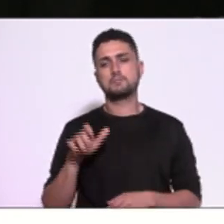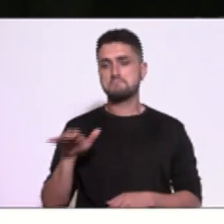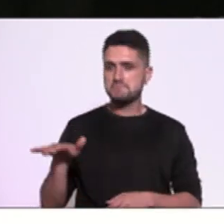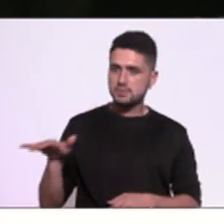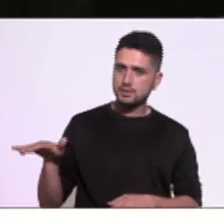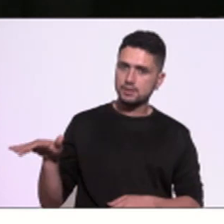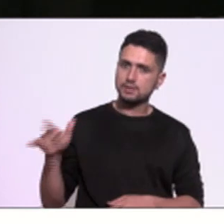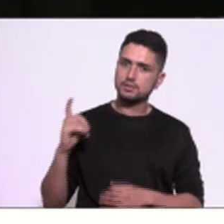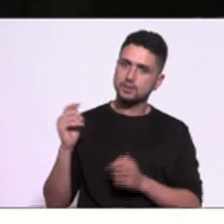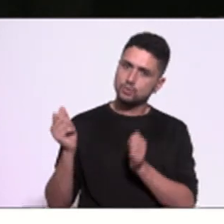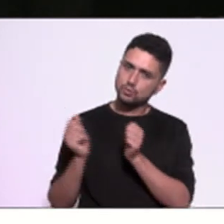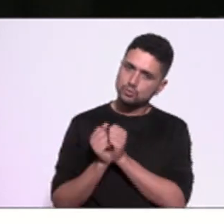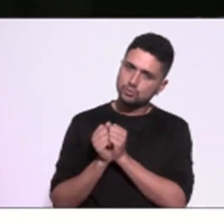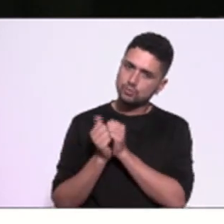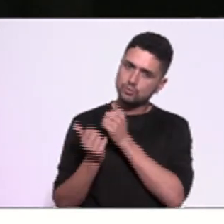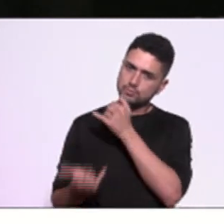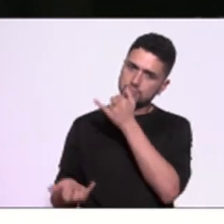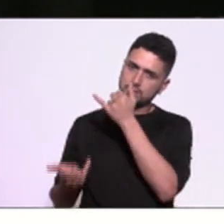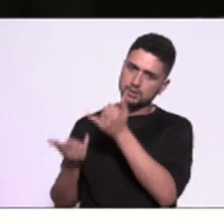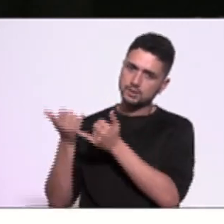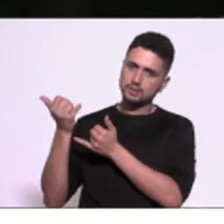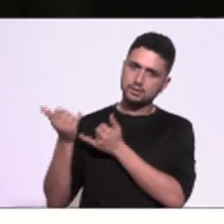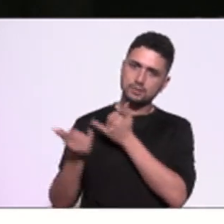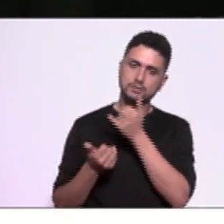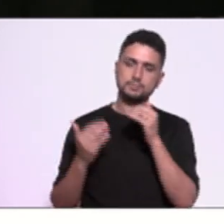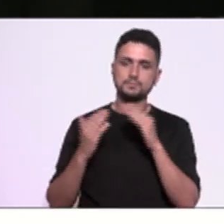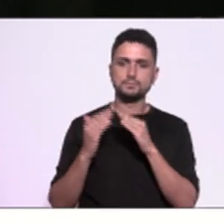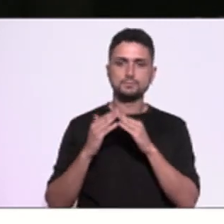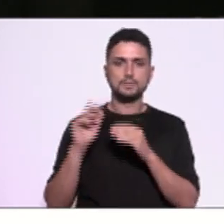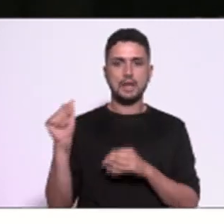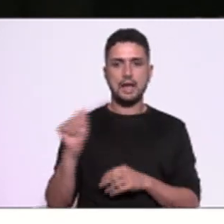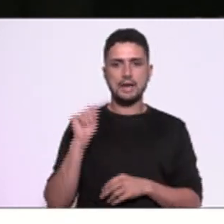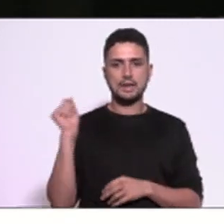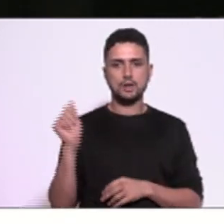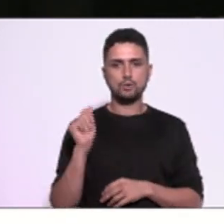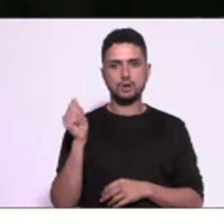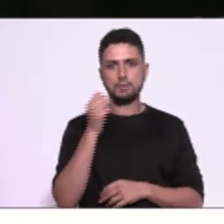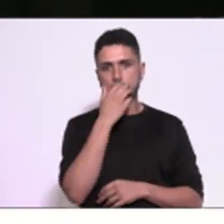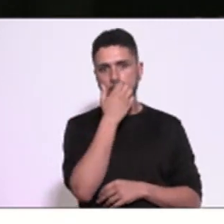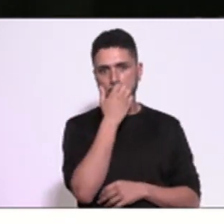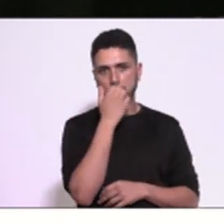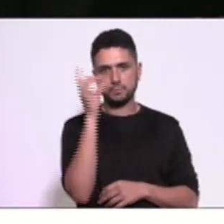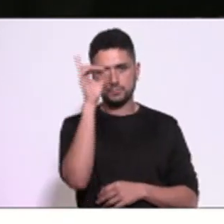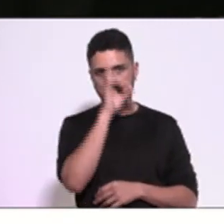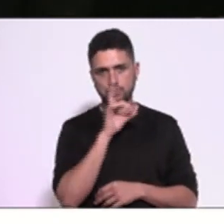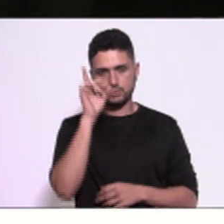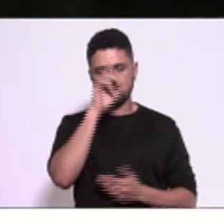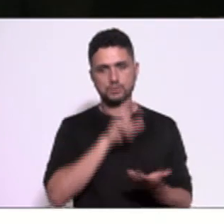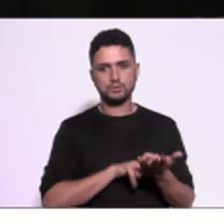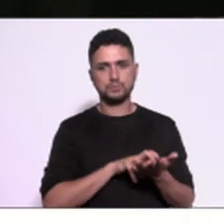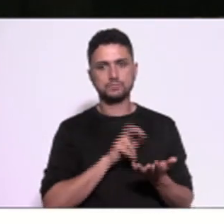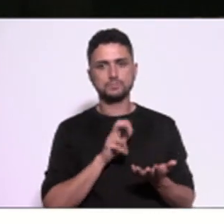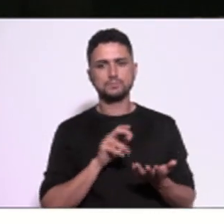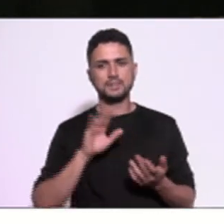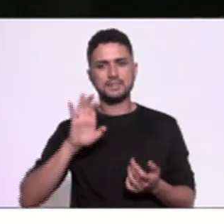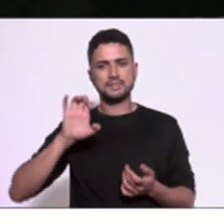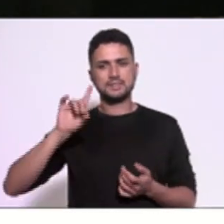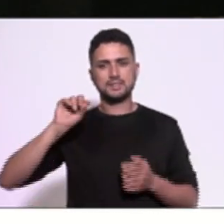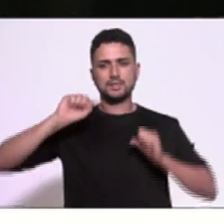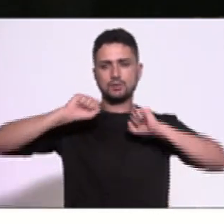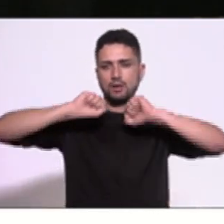sua companhia, brincando em nossa casa em Araruama. Aos domingos de manhã, bem